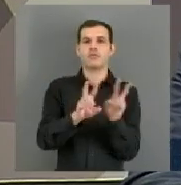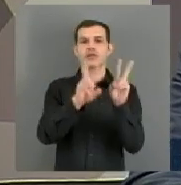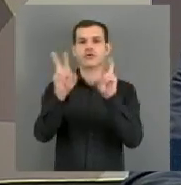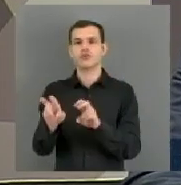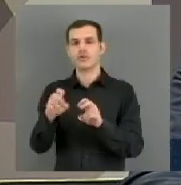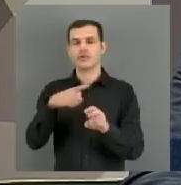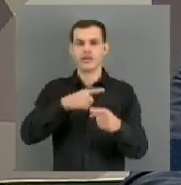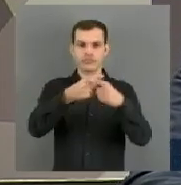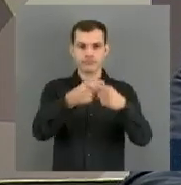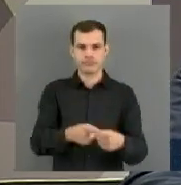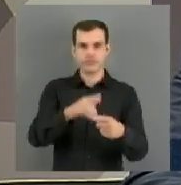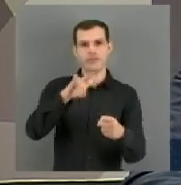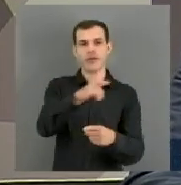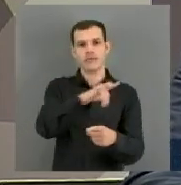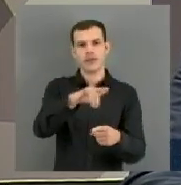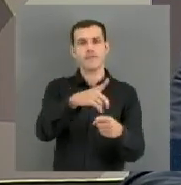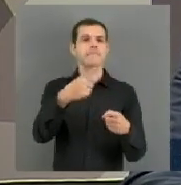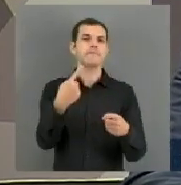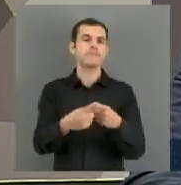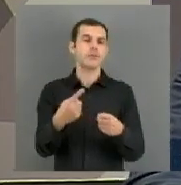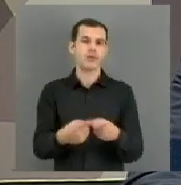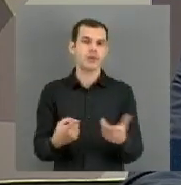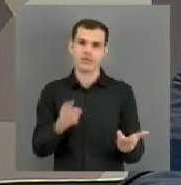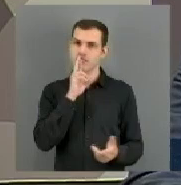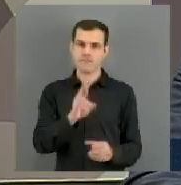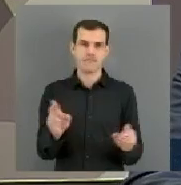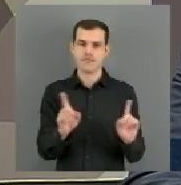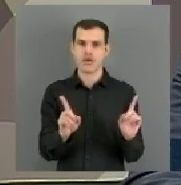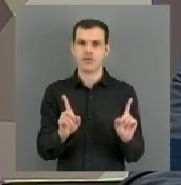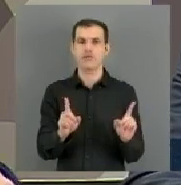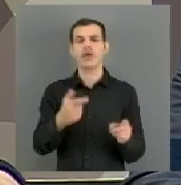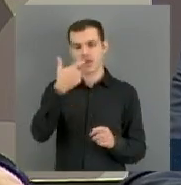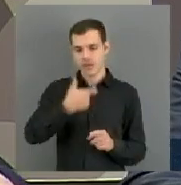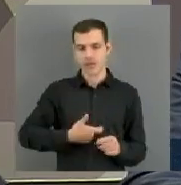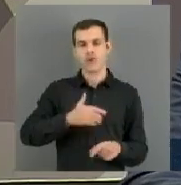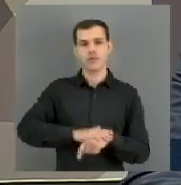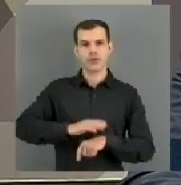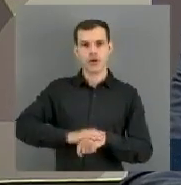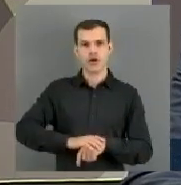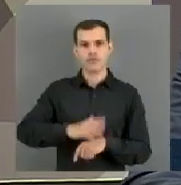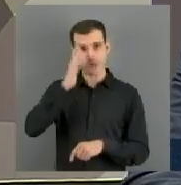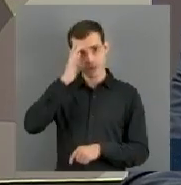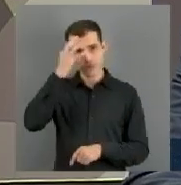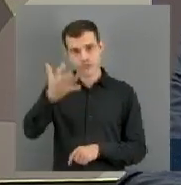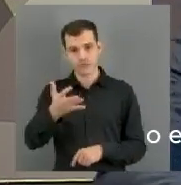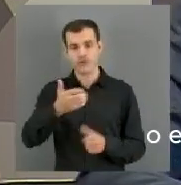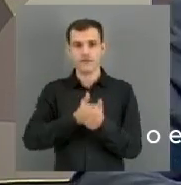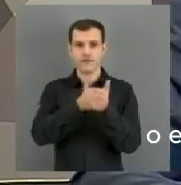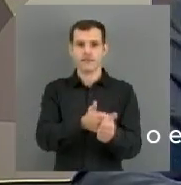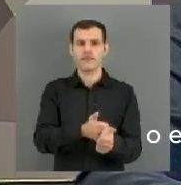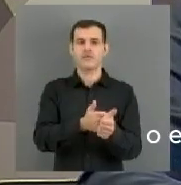resultados, porque elas não serão respondidas. Para reforçar a minha decisão de me ater apenas ao tema dessa CPI,